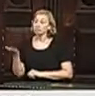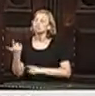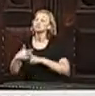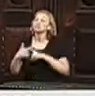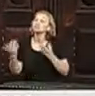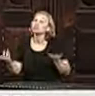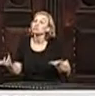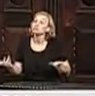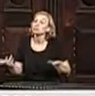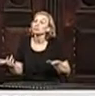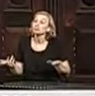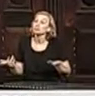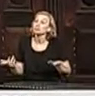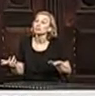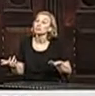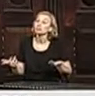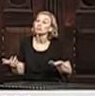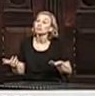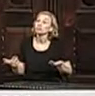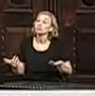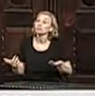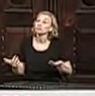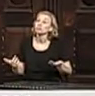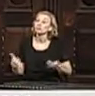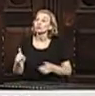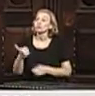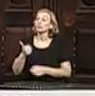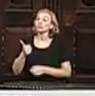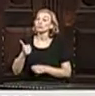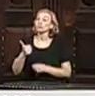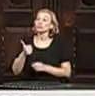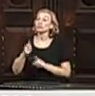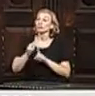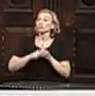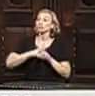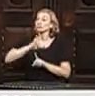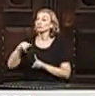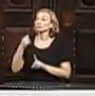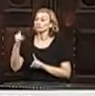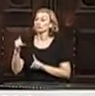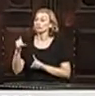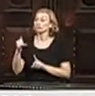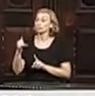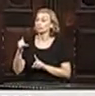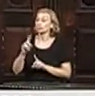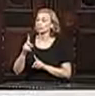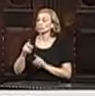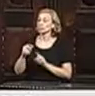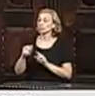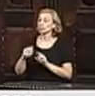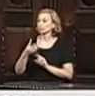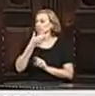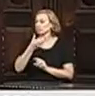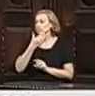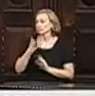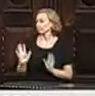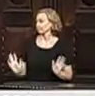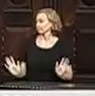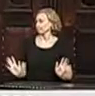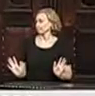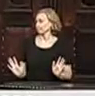Porque entrará em vigor em 1º de janeiro de 2018. Tem que rodar os